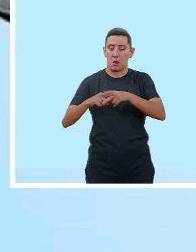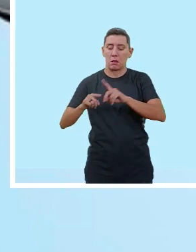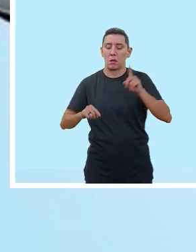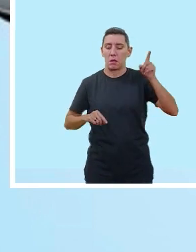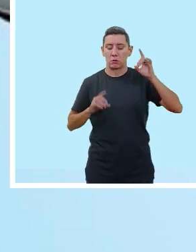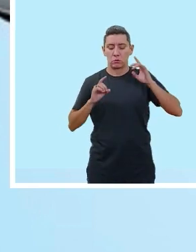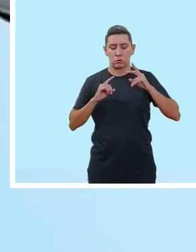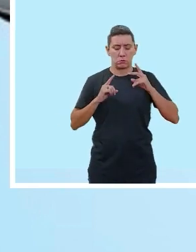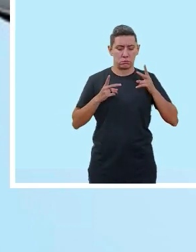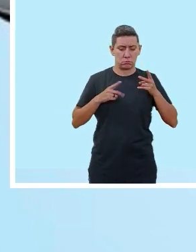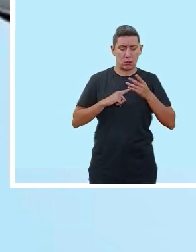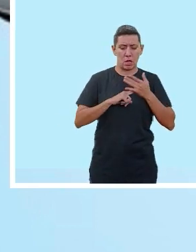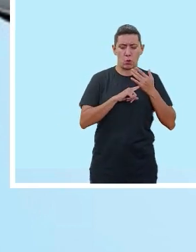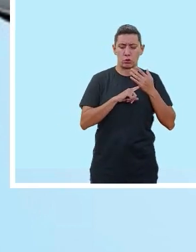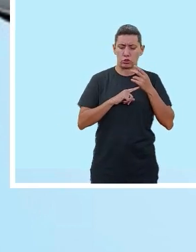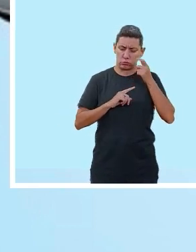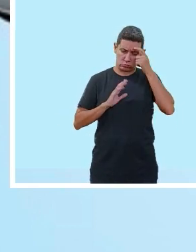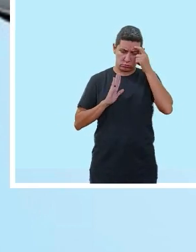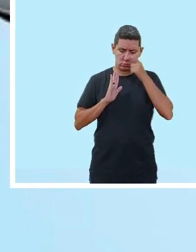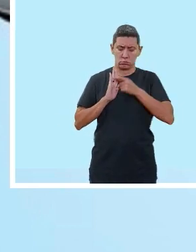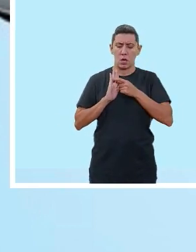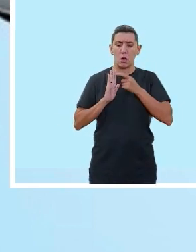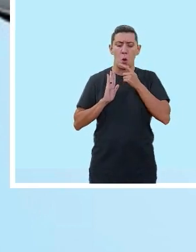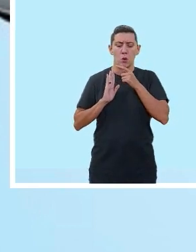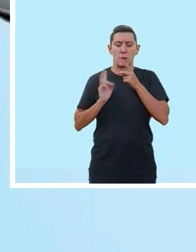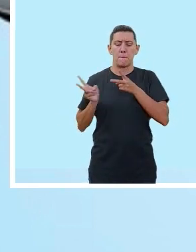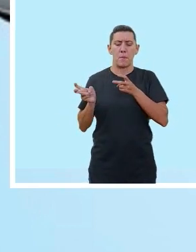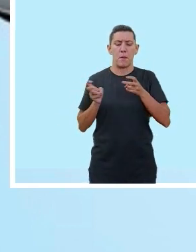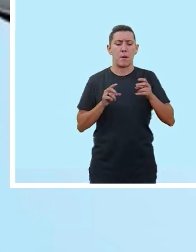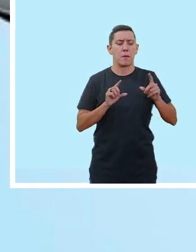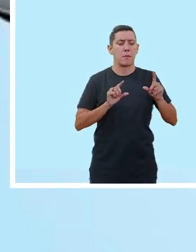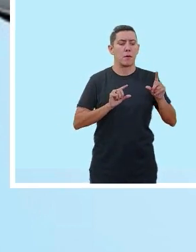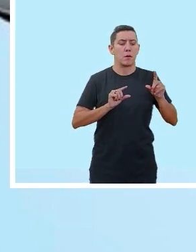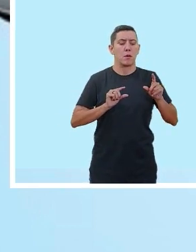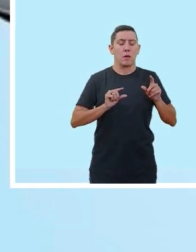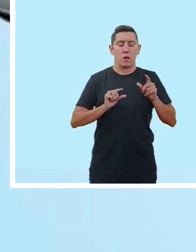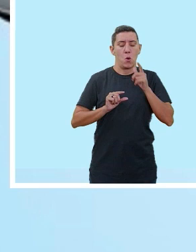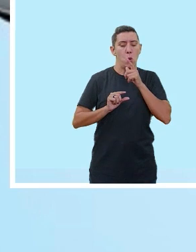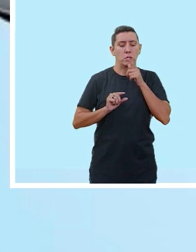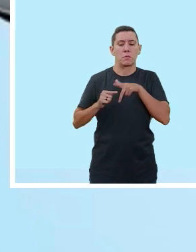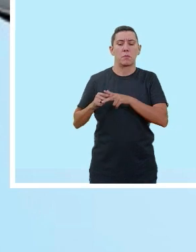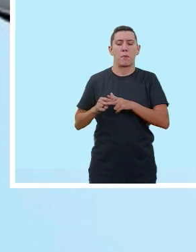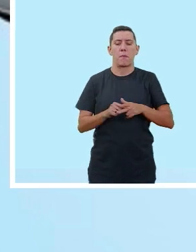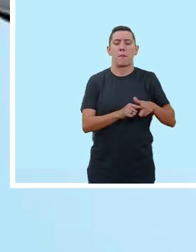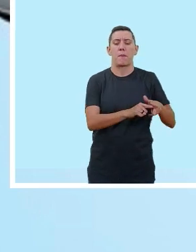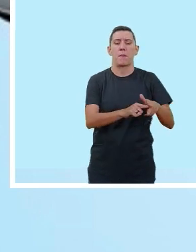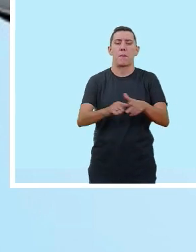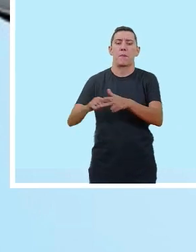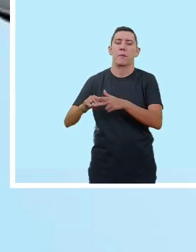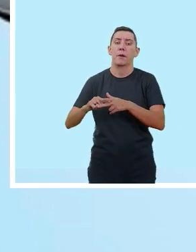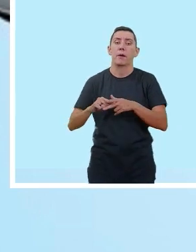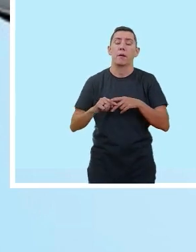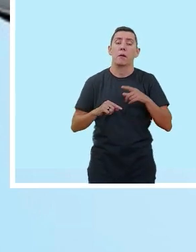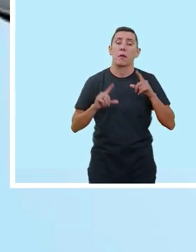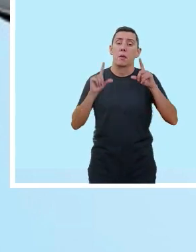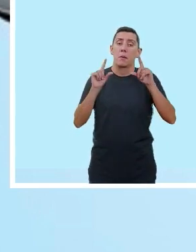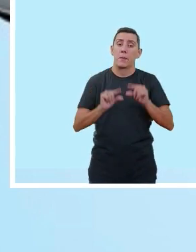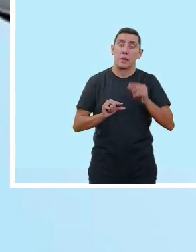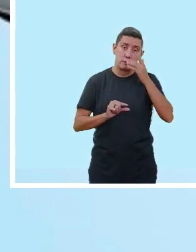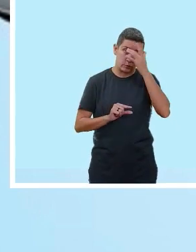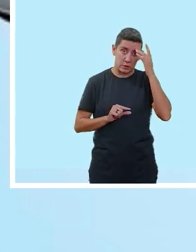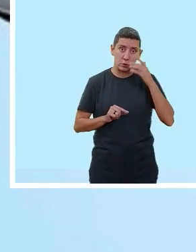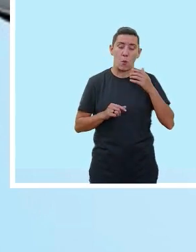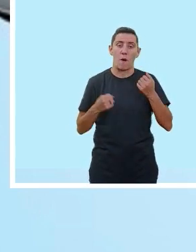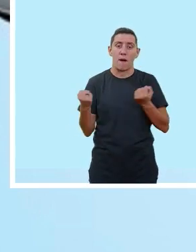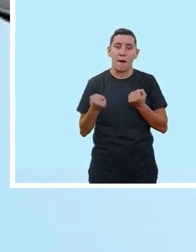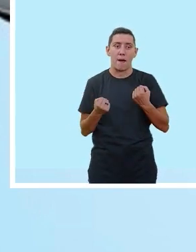também reduz a emissão de gás carbônico, porque você vai ter um consumo menor de diesel dentro